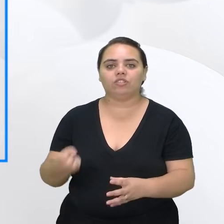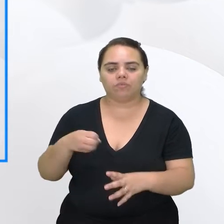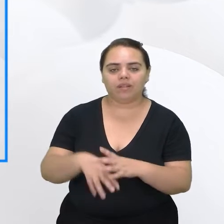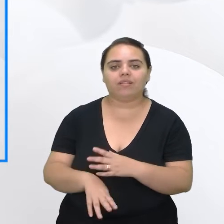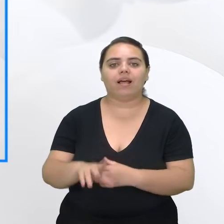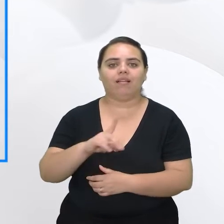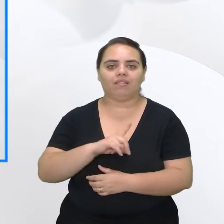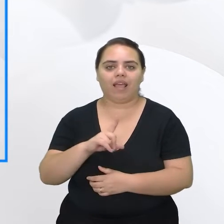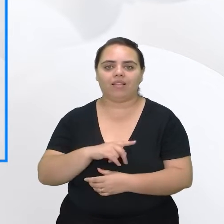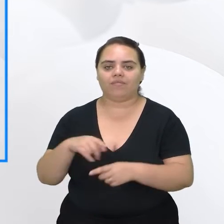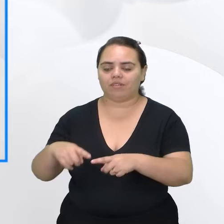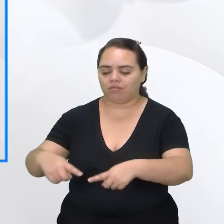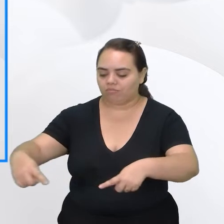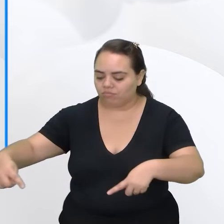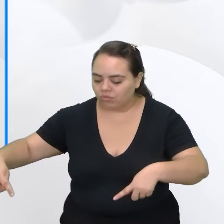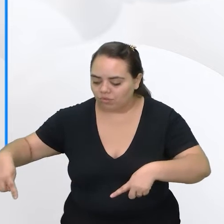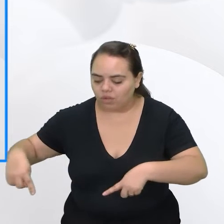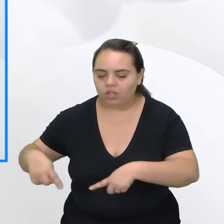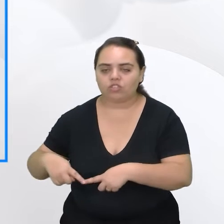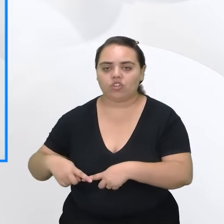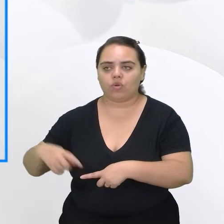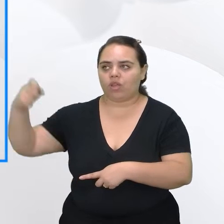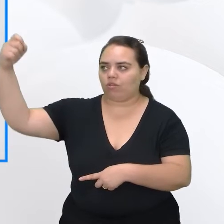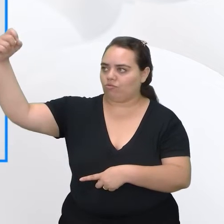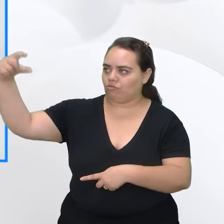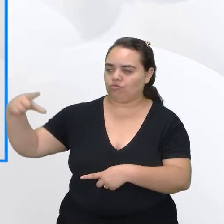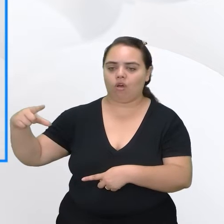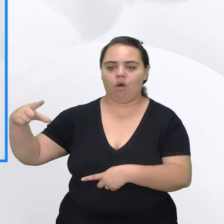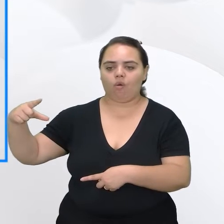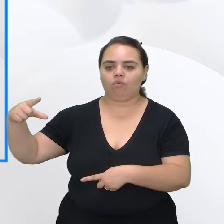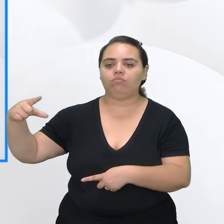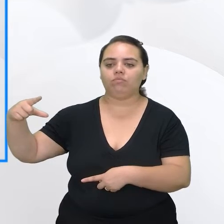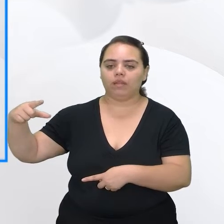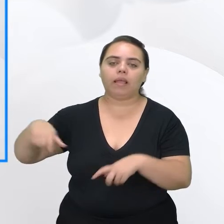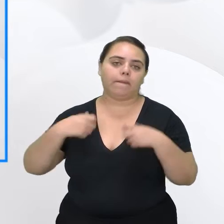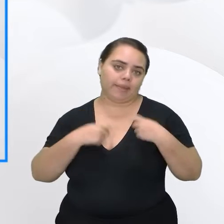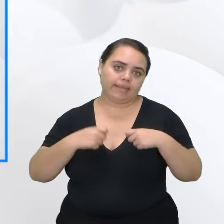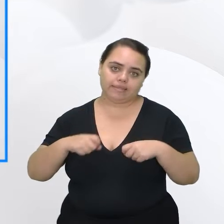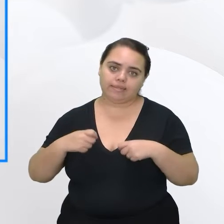para ter um cantinho numa borda onde bate sol, porque essas plantas precisam de sol, né?